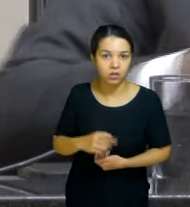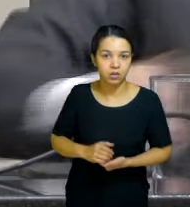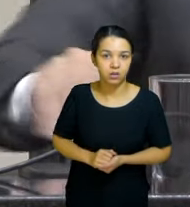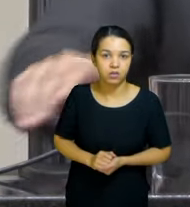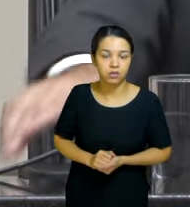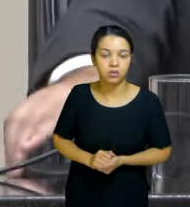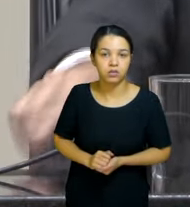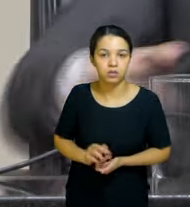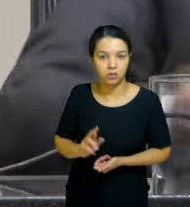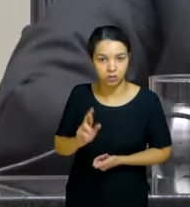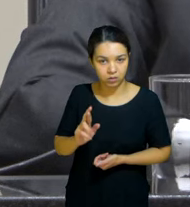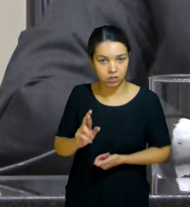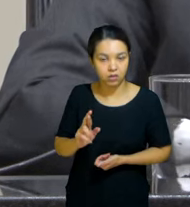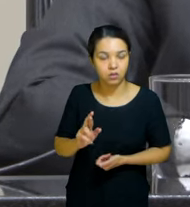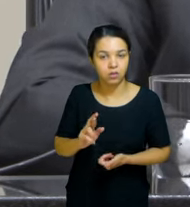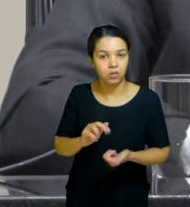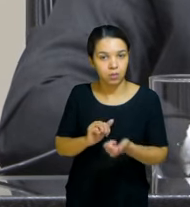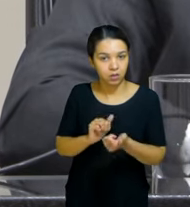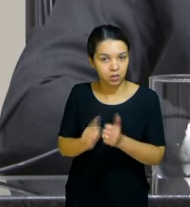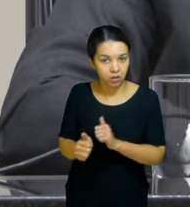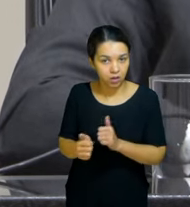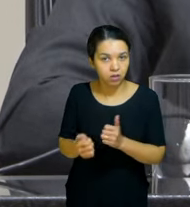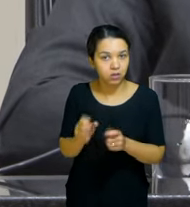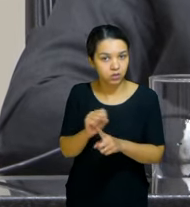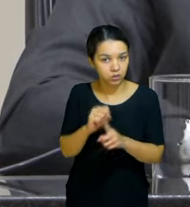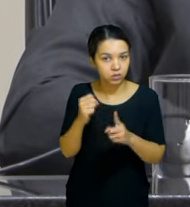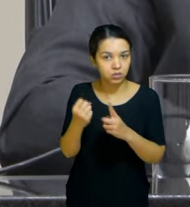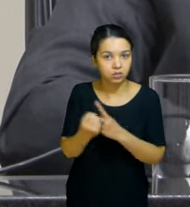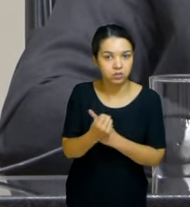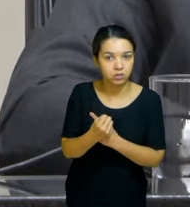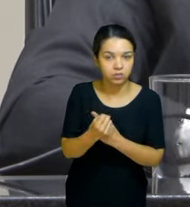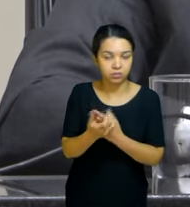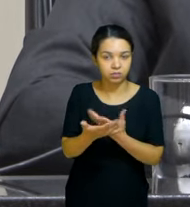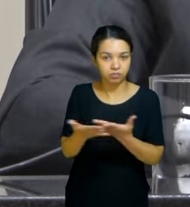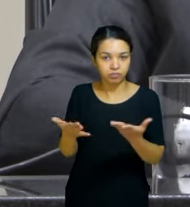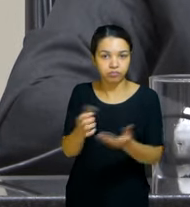atletas, sociedade catarinense.